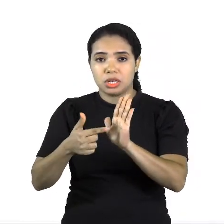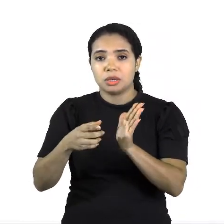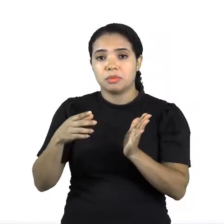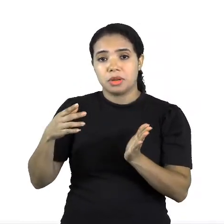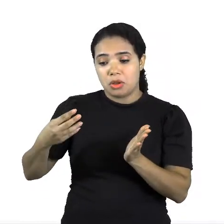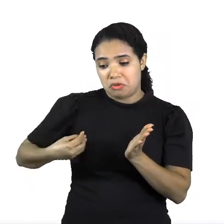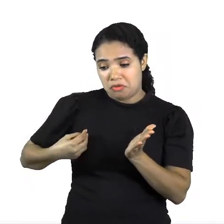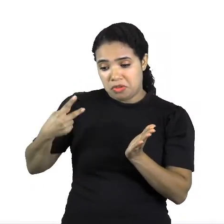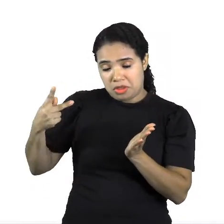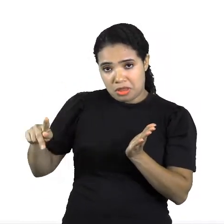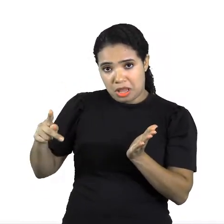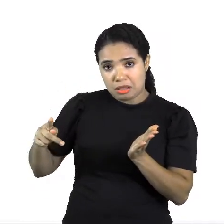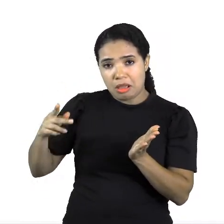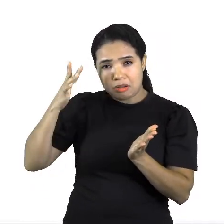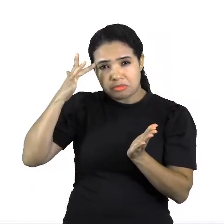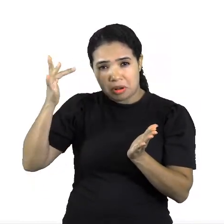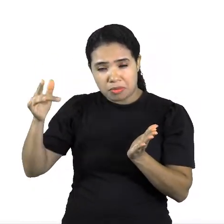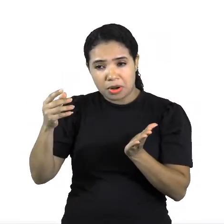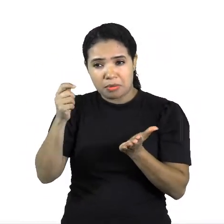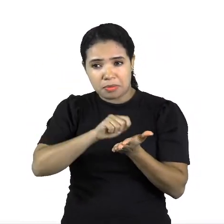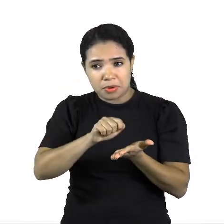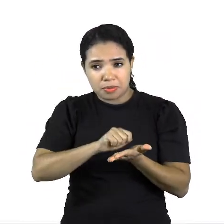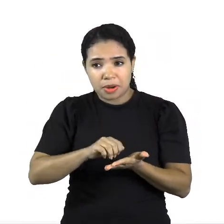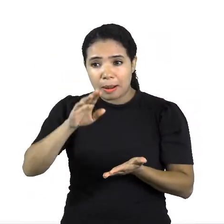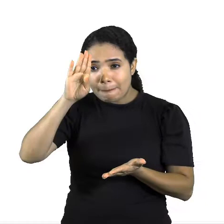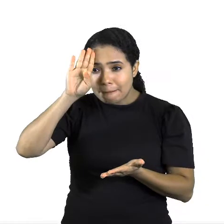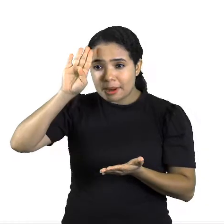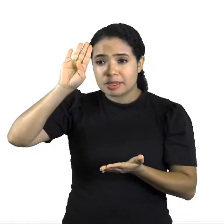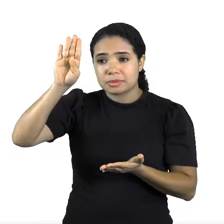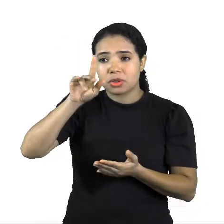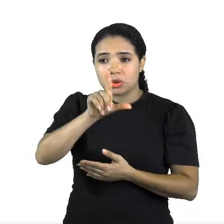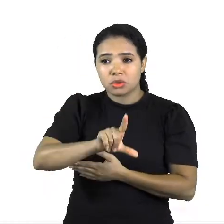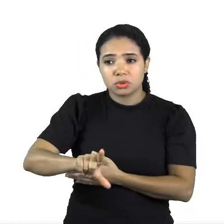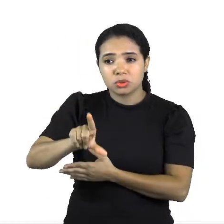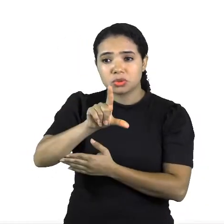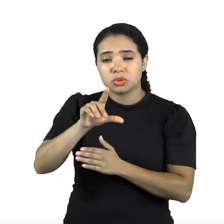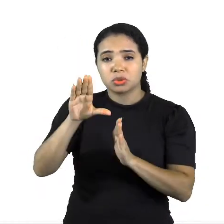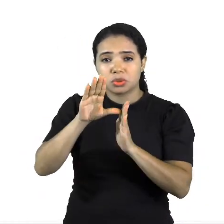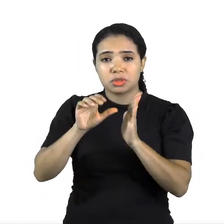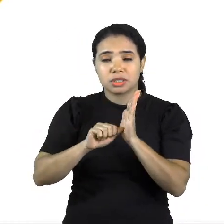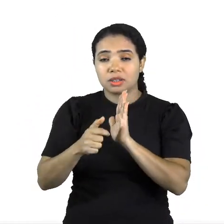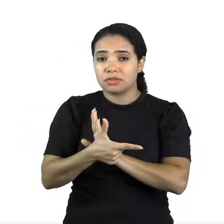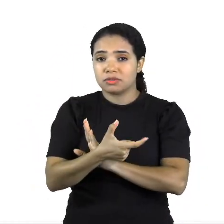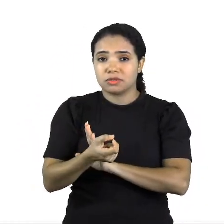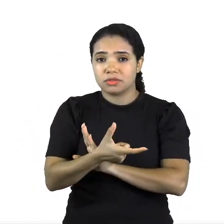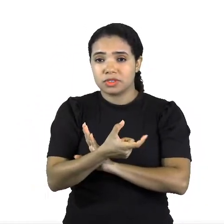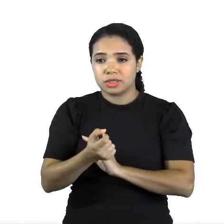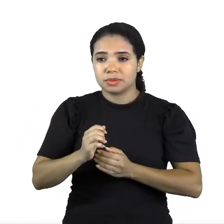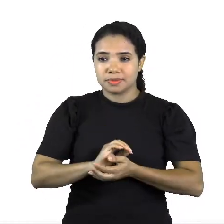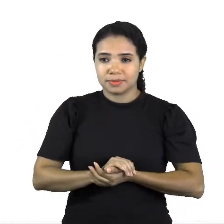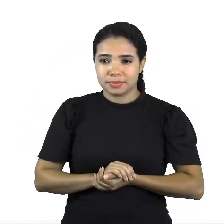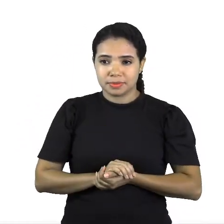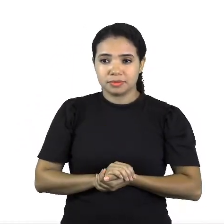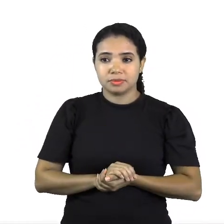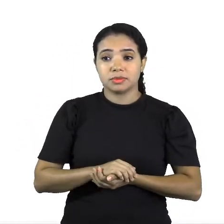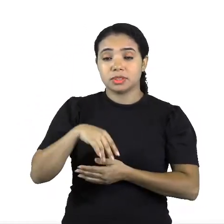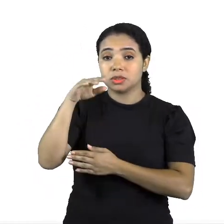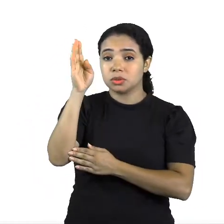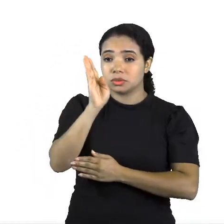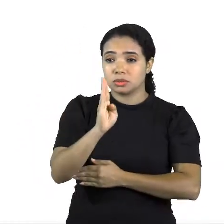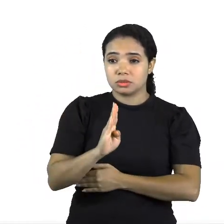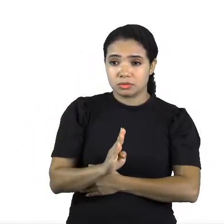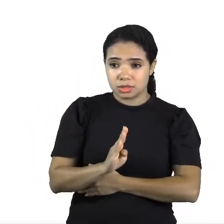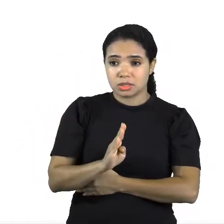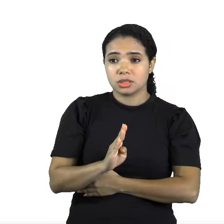Anne Frank é considerado uma das principais obras literárias do século XX. No